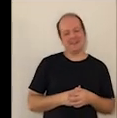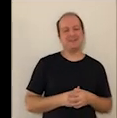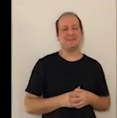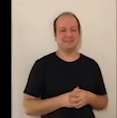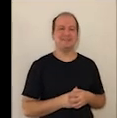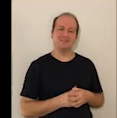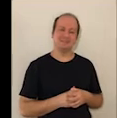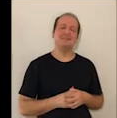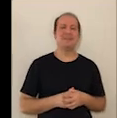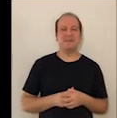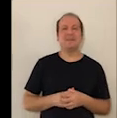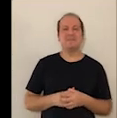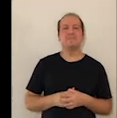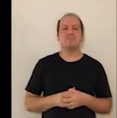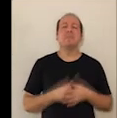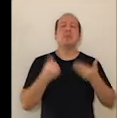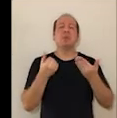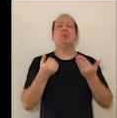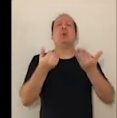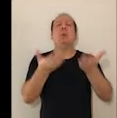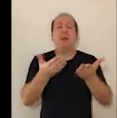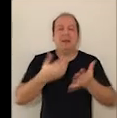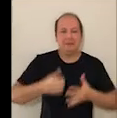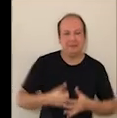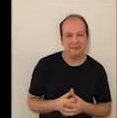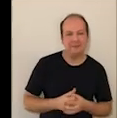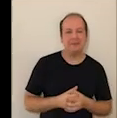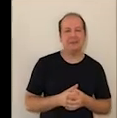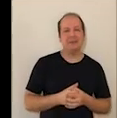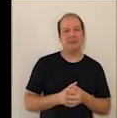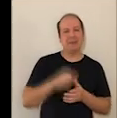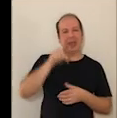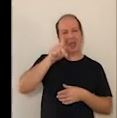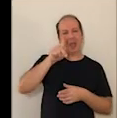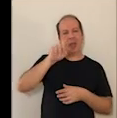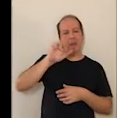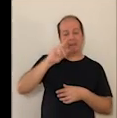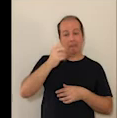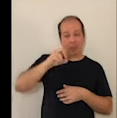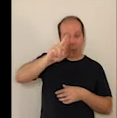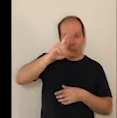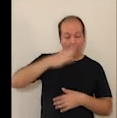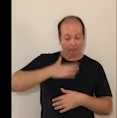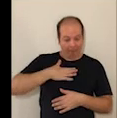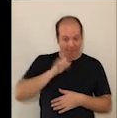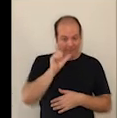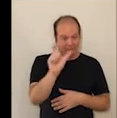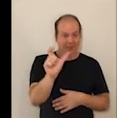Toma. Dando-lhe dinheiro. Como penhor da minha palavra.